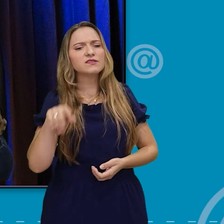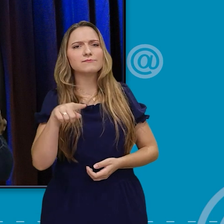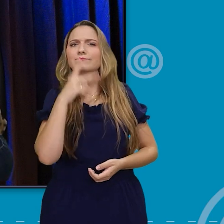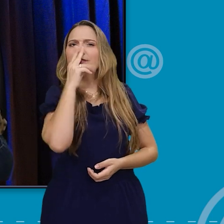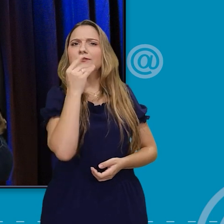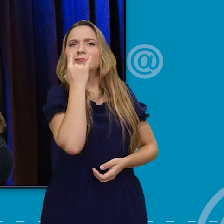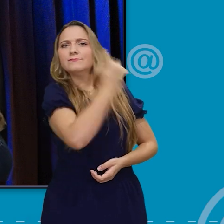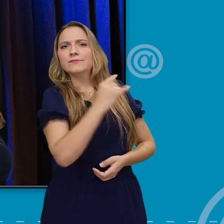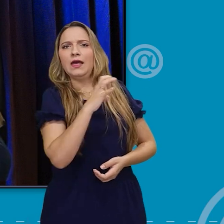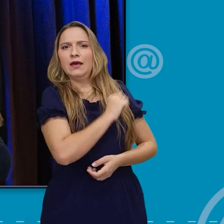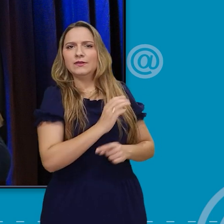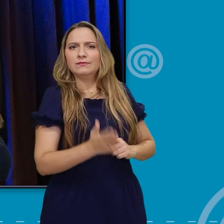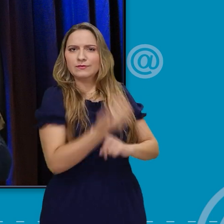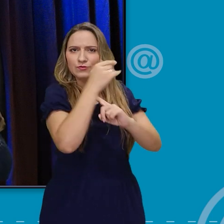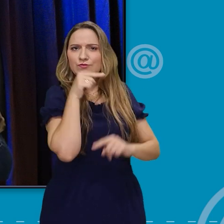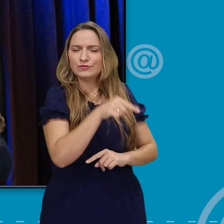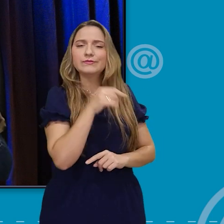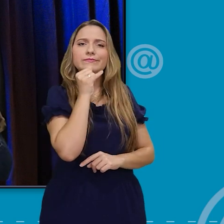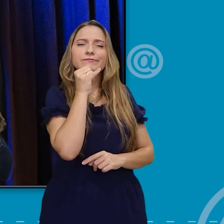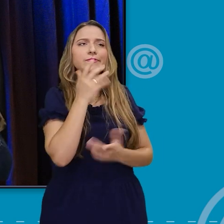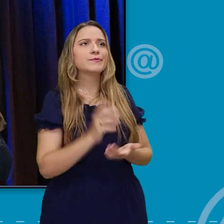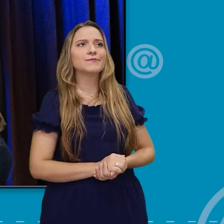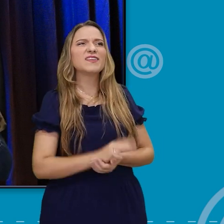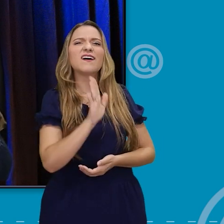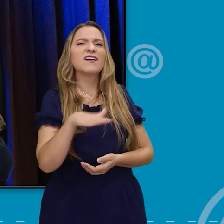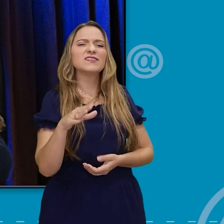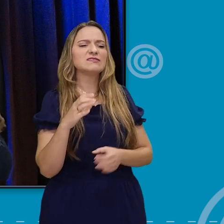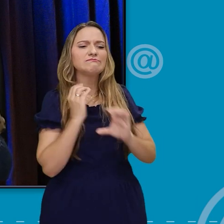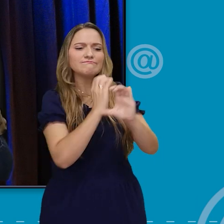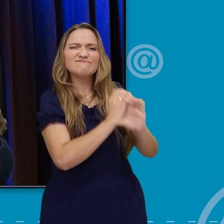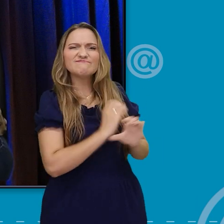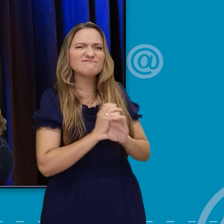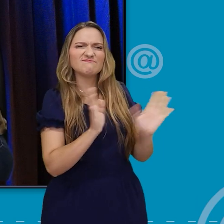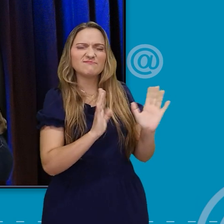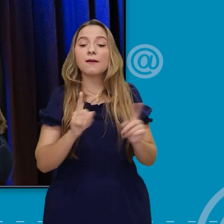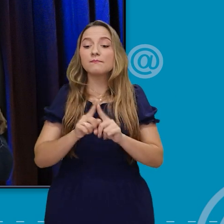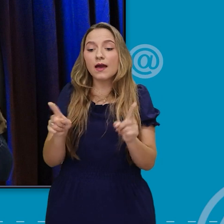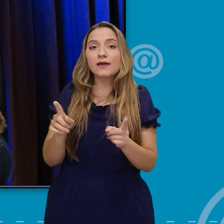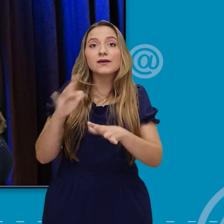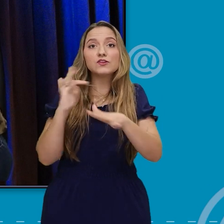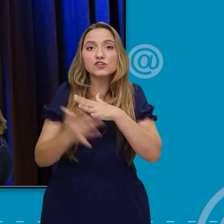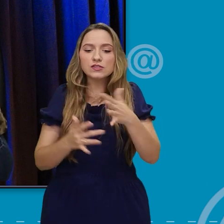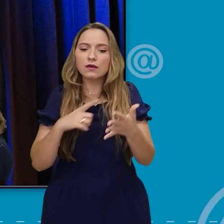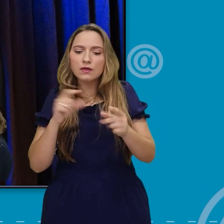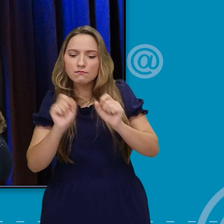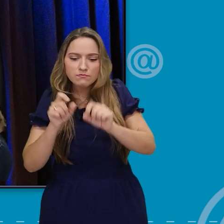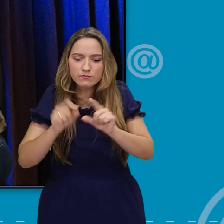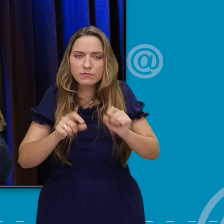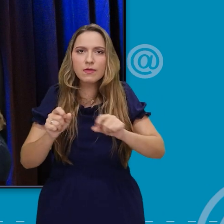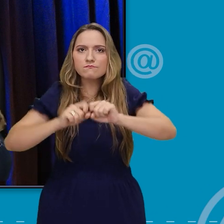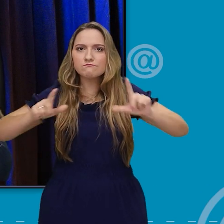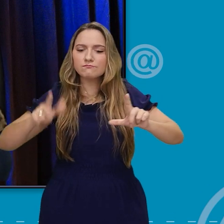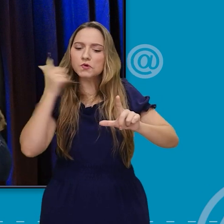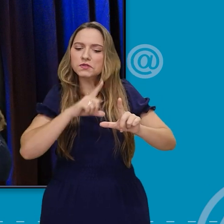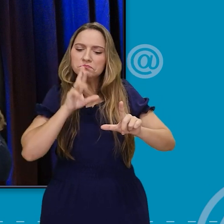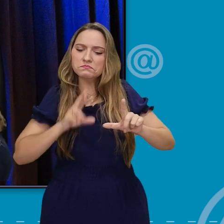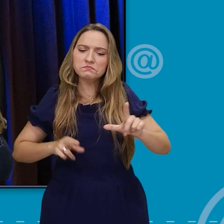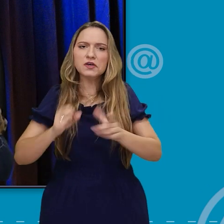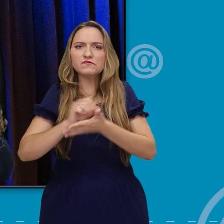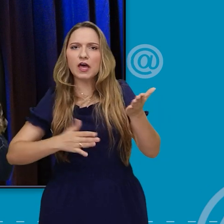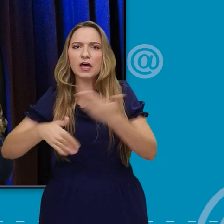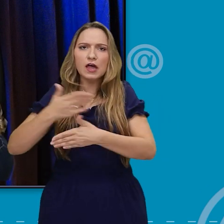que elas não querem se comunicar com o outro, mas conseguem fazer atividades tecnológicas com muita facilidade. Então, isso já são os recursos utilizados, tanto na sala